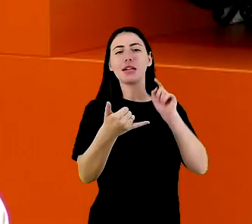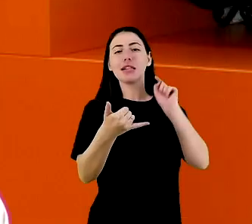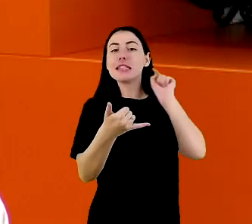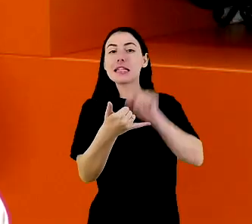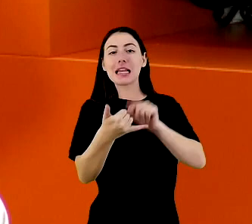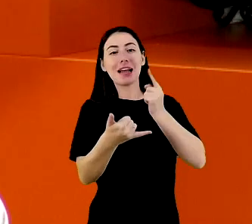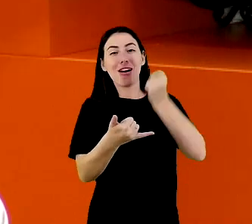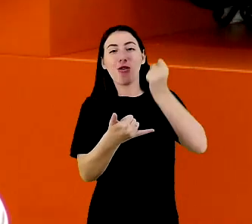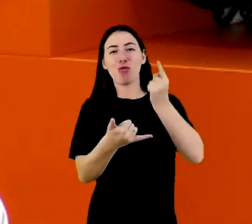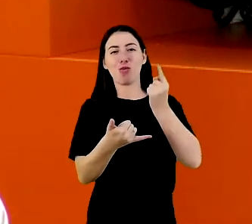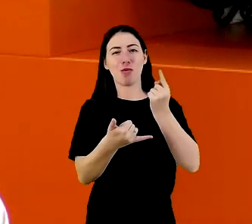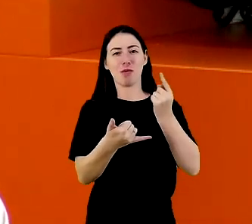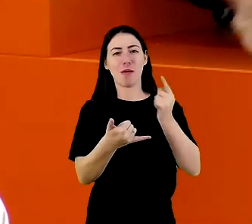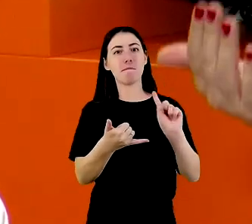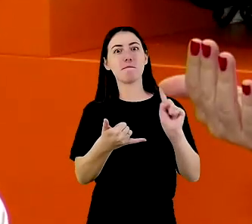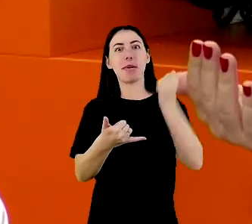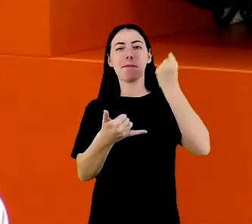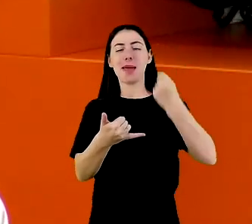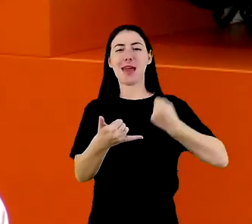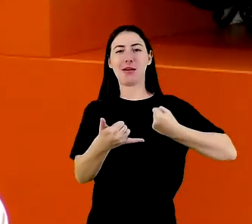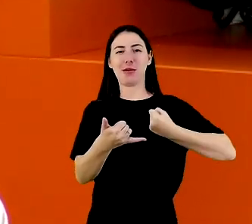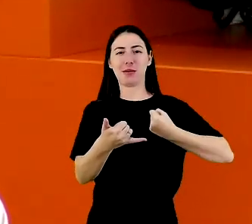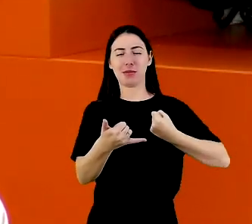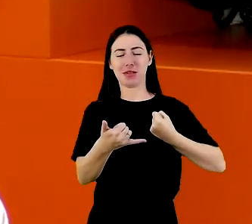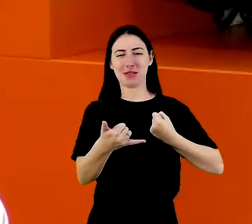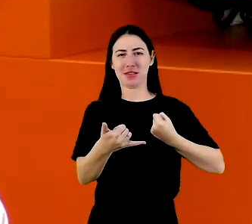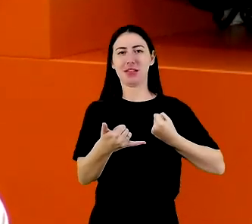gente faz aqui, ver quais são os tipos de